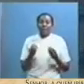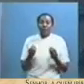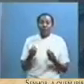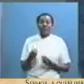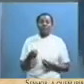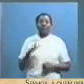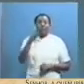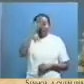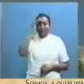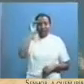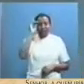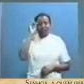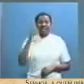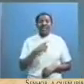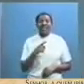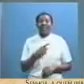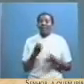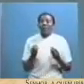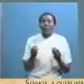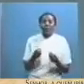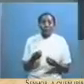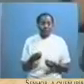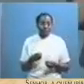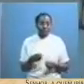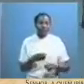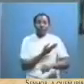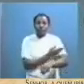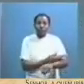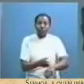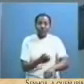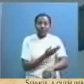cura a cura e a libertação das palavras que nós falamos que não deveríamos falar.